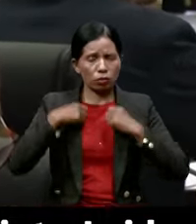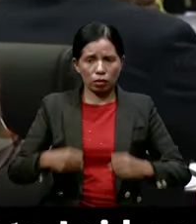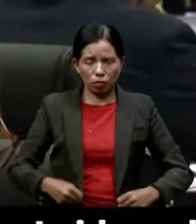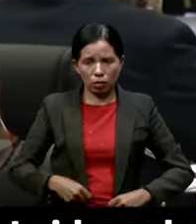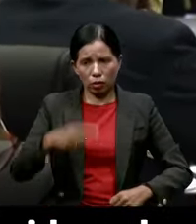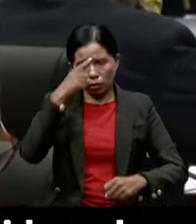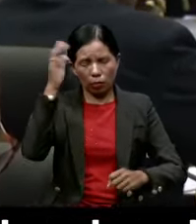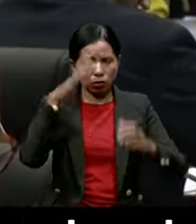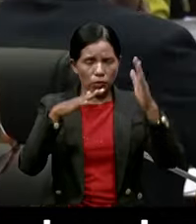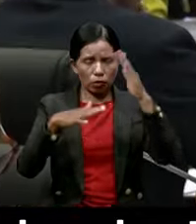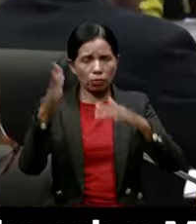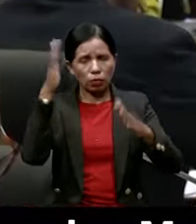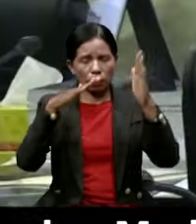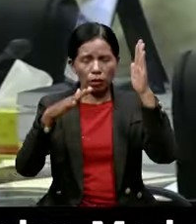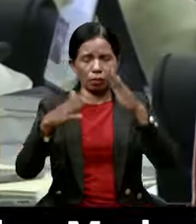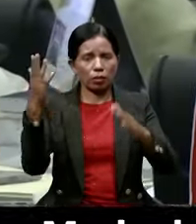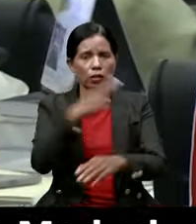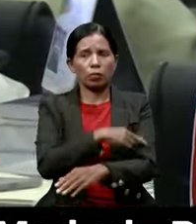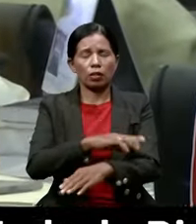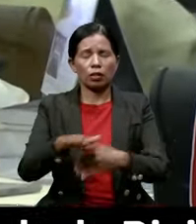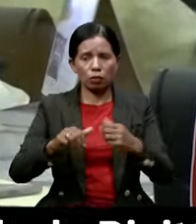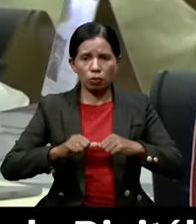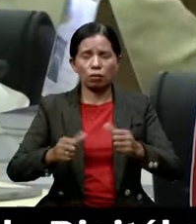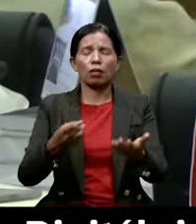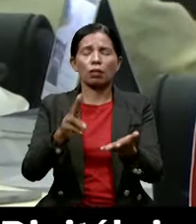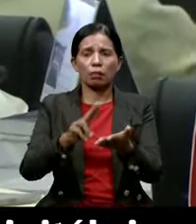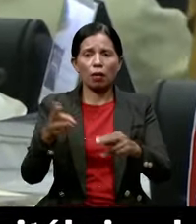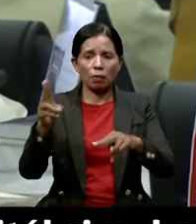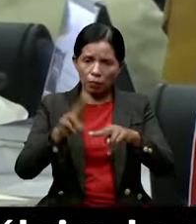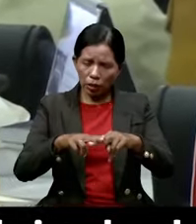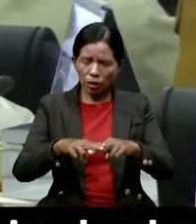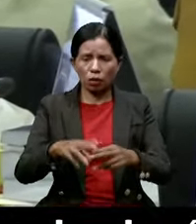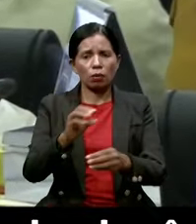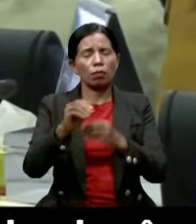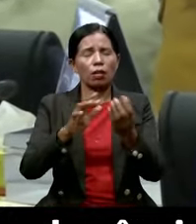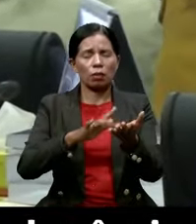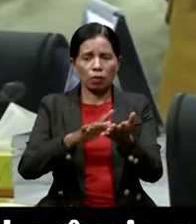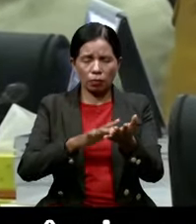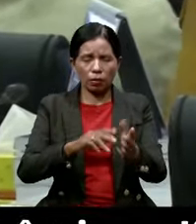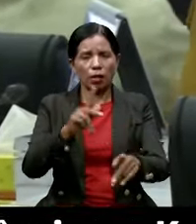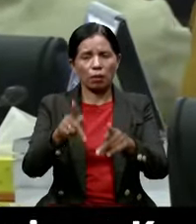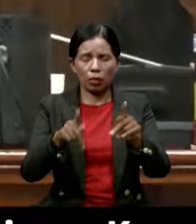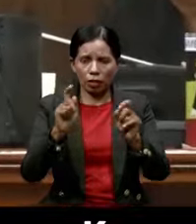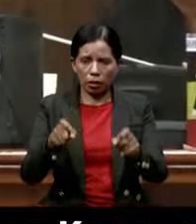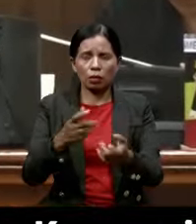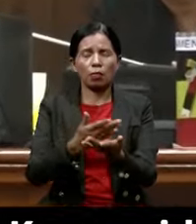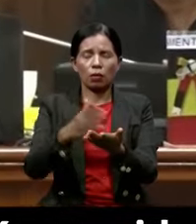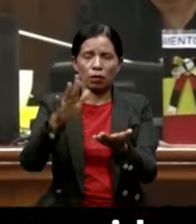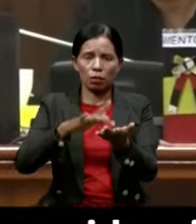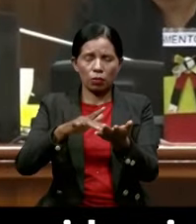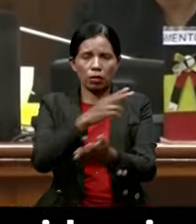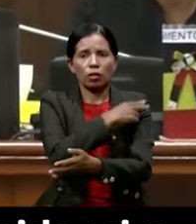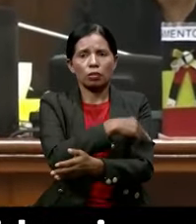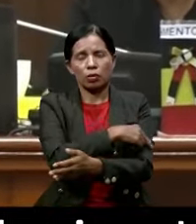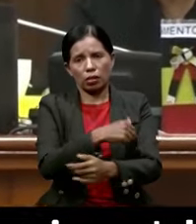problema e facilidade saúde sira continua aumenta liu-liu kona ba aimoruk podi obriga povo tem que asai osan rasik atu sosa aimoruk tamba